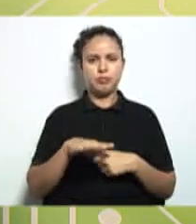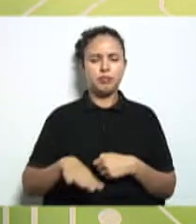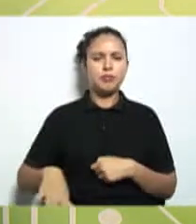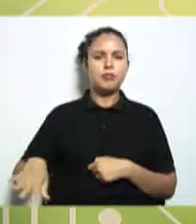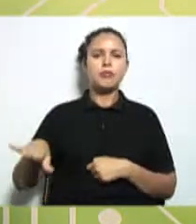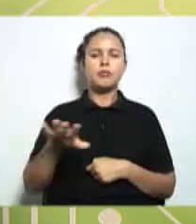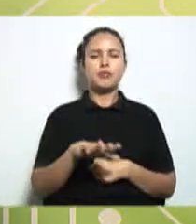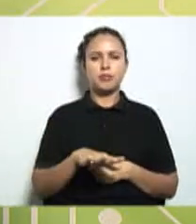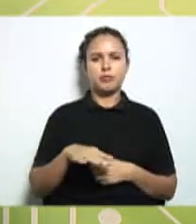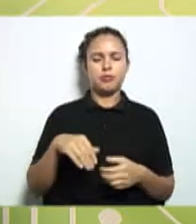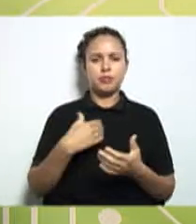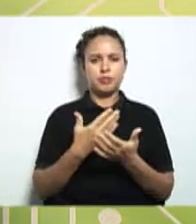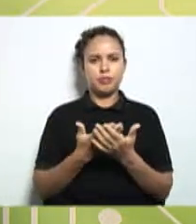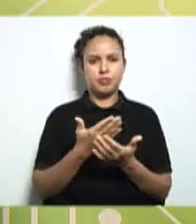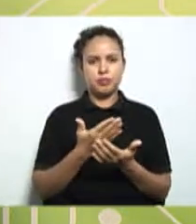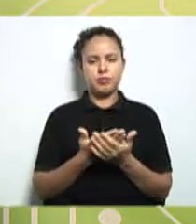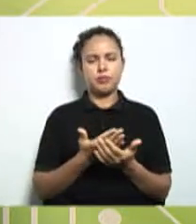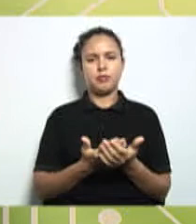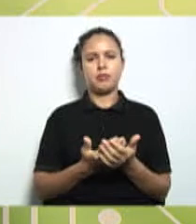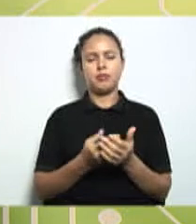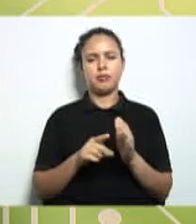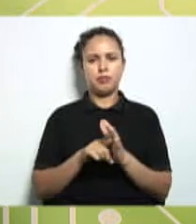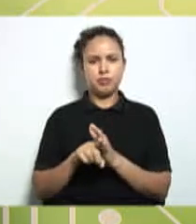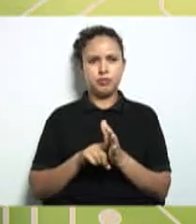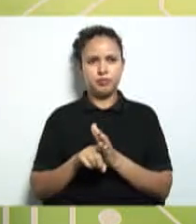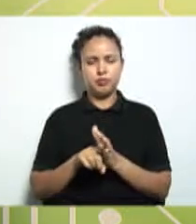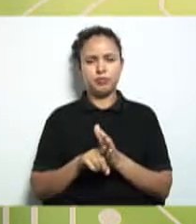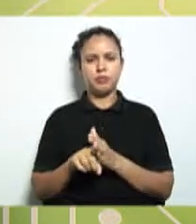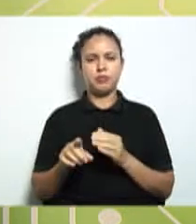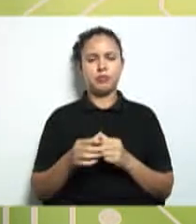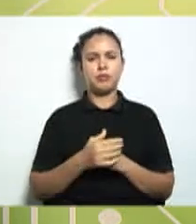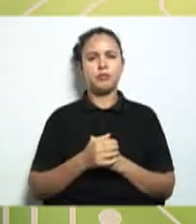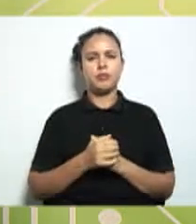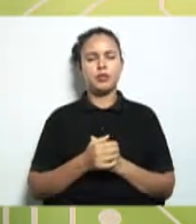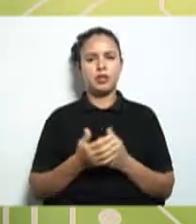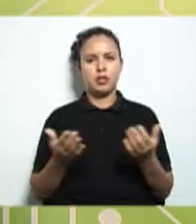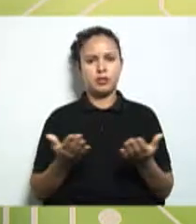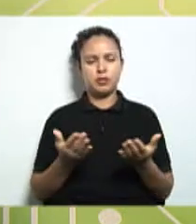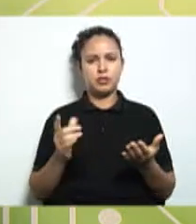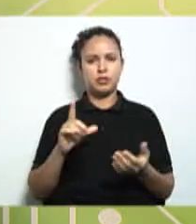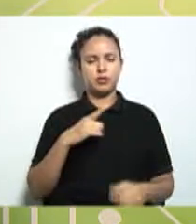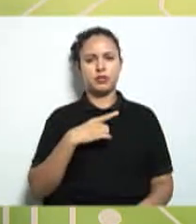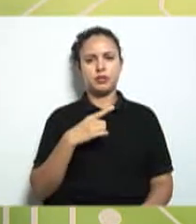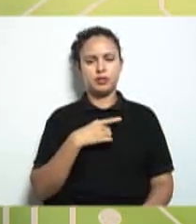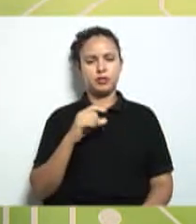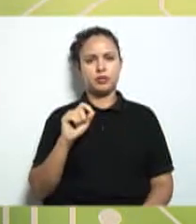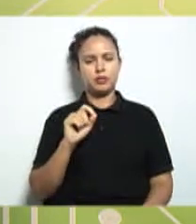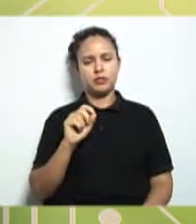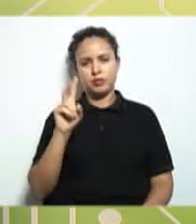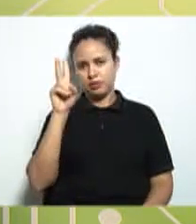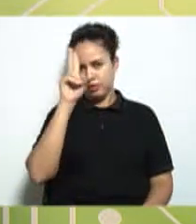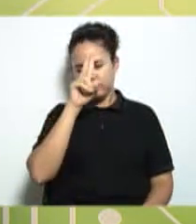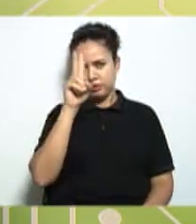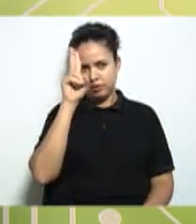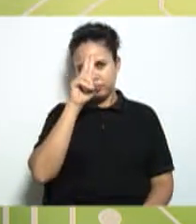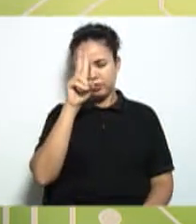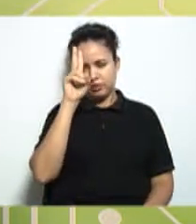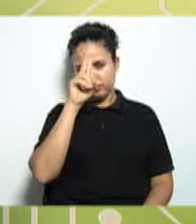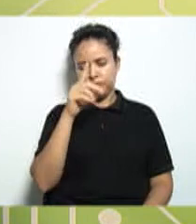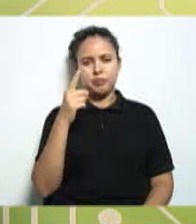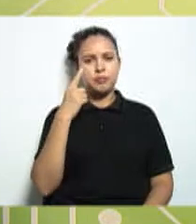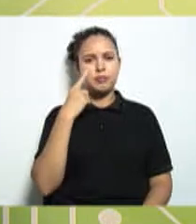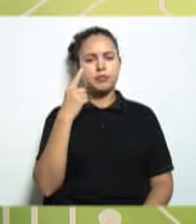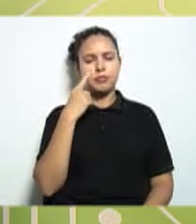que sejam estudados e investigados. Agora nós temos a nossa revisão, tá? E nós